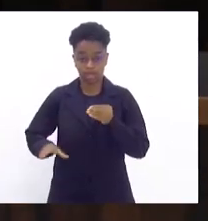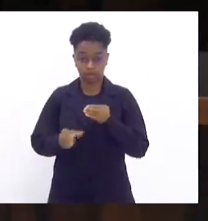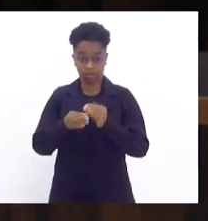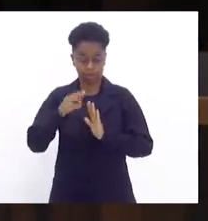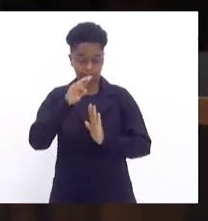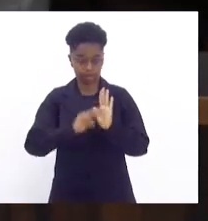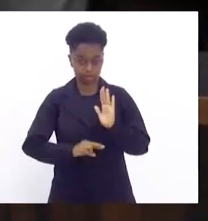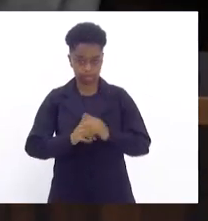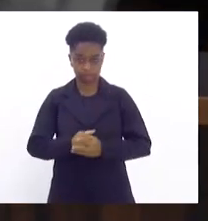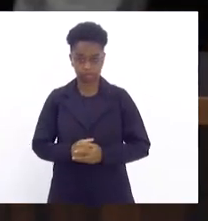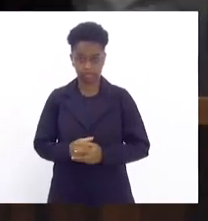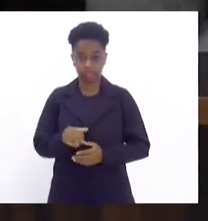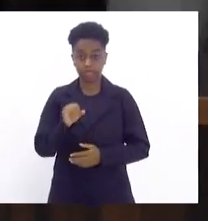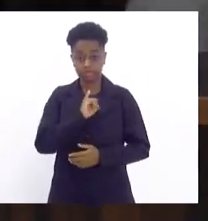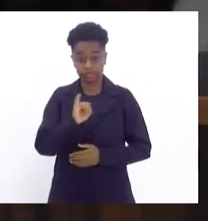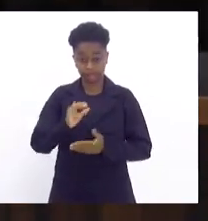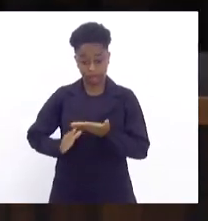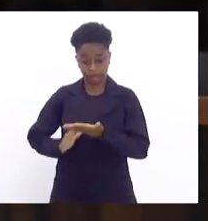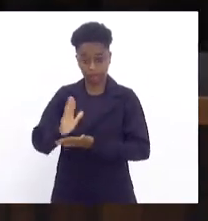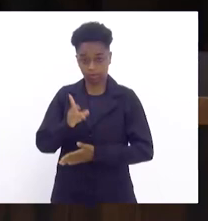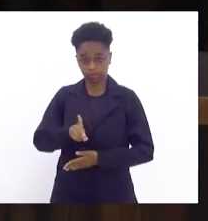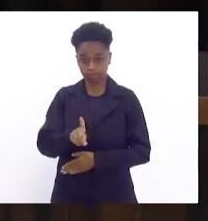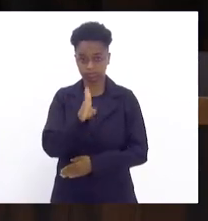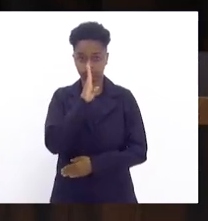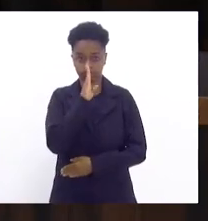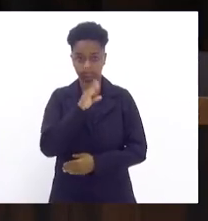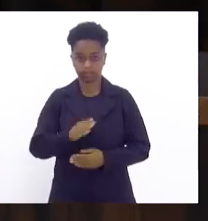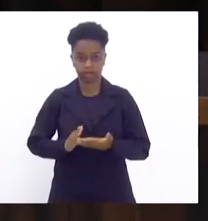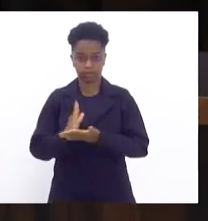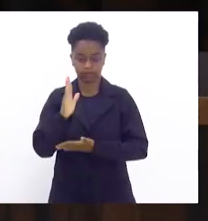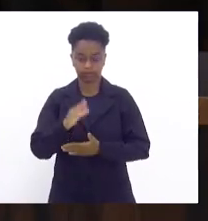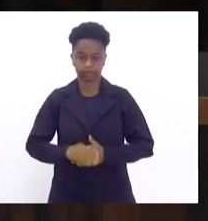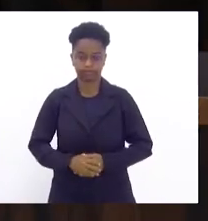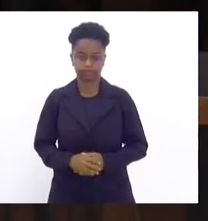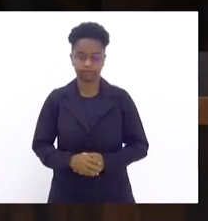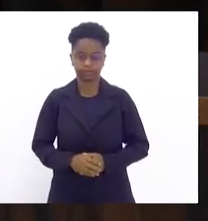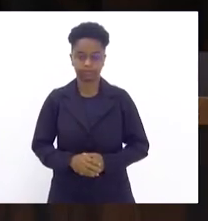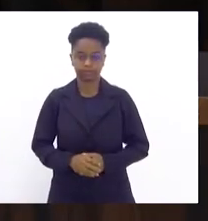redação. Os senhores que aprovam, permaneçam como estão. Aprovado.